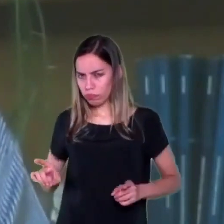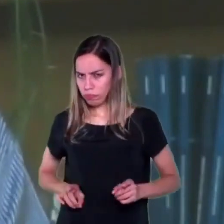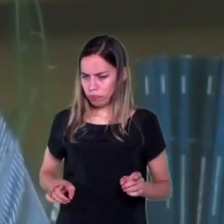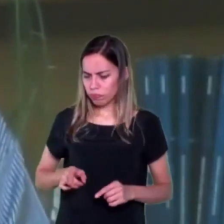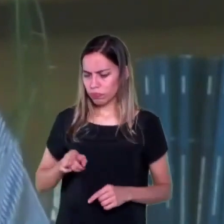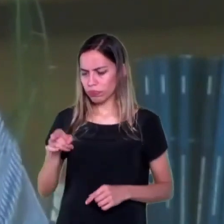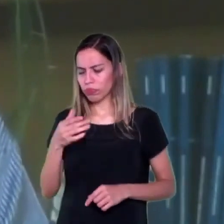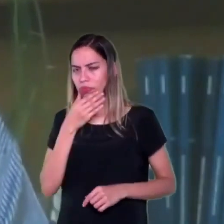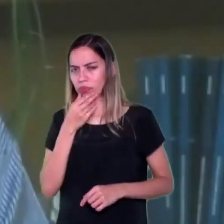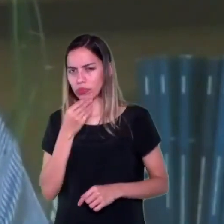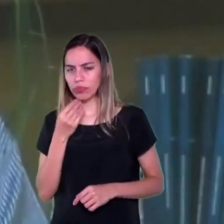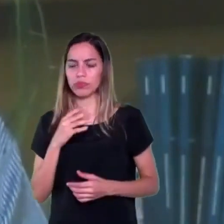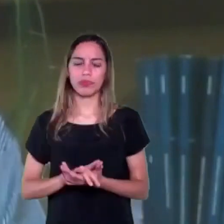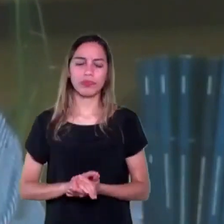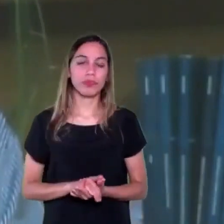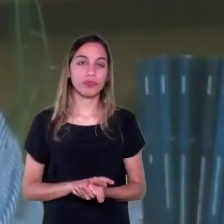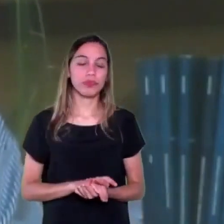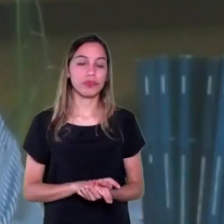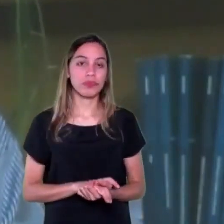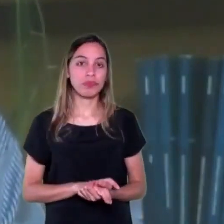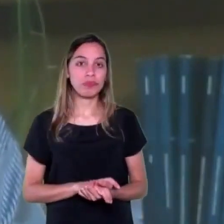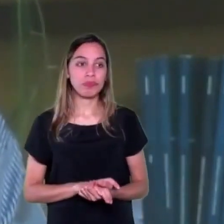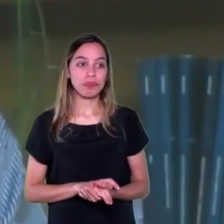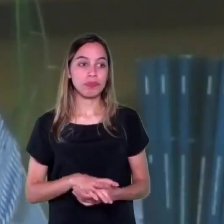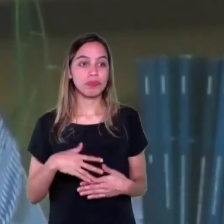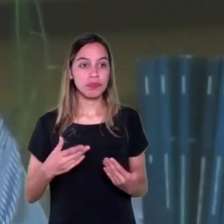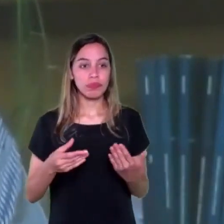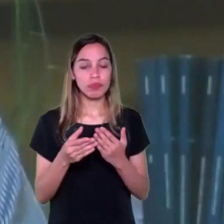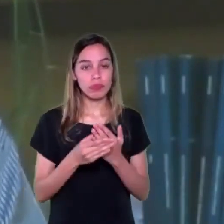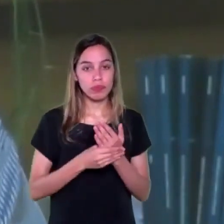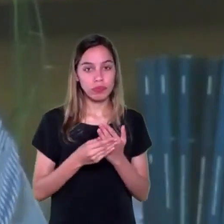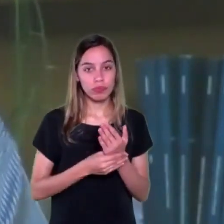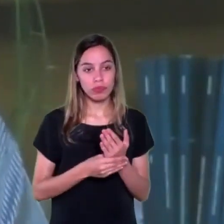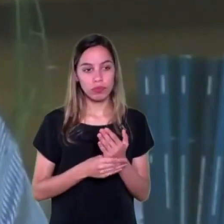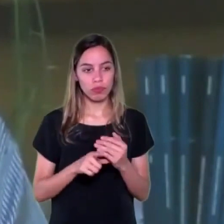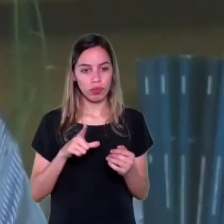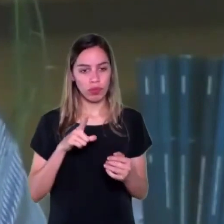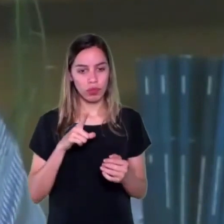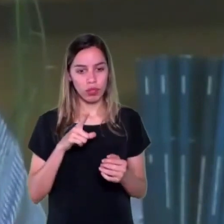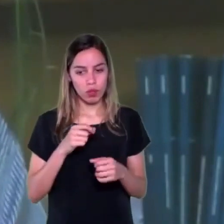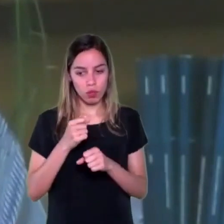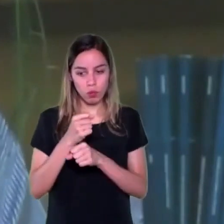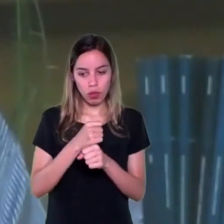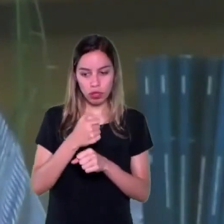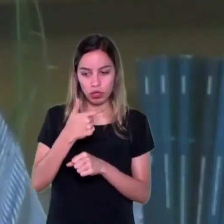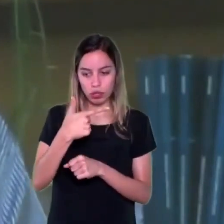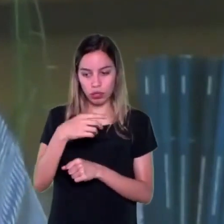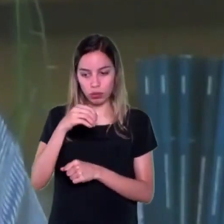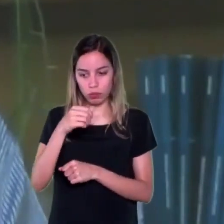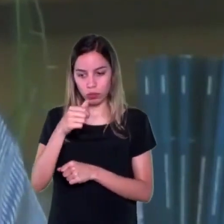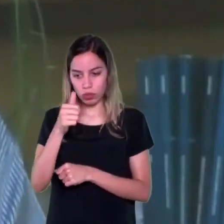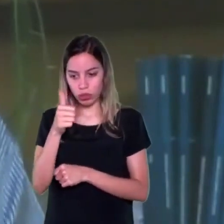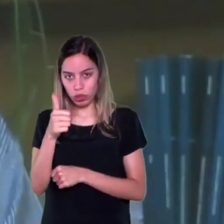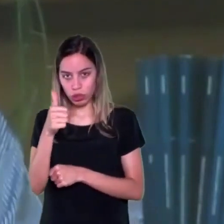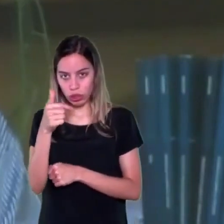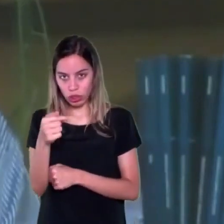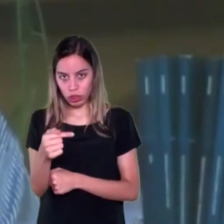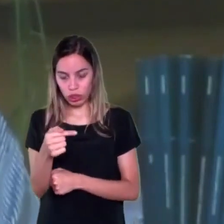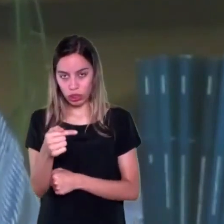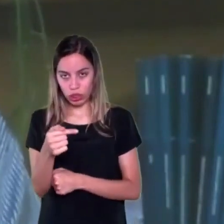gente está pontuando. E o livro, então, chega aos anos de 2017, até os anos de 2017.